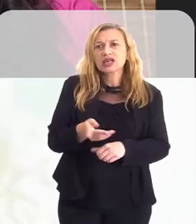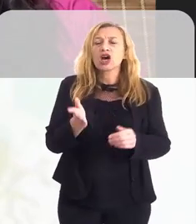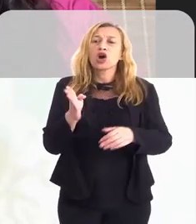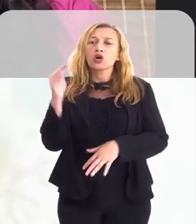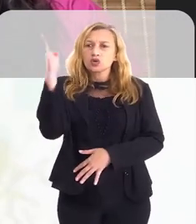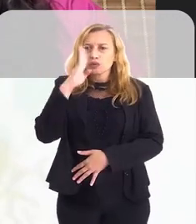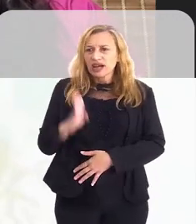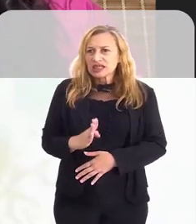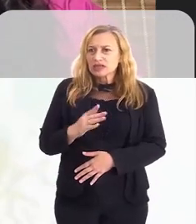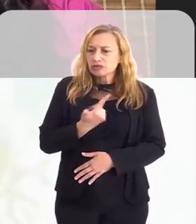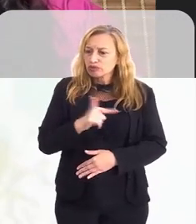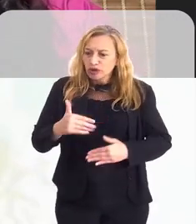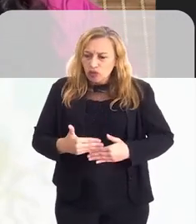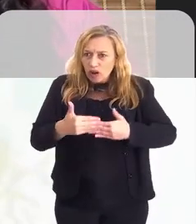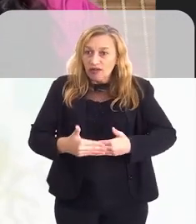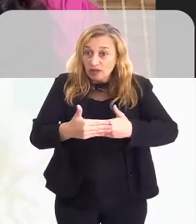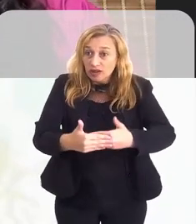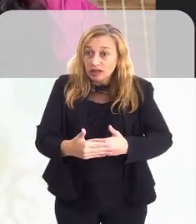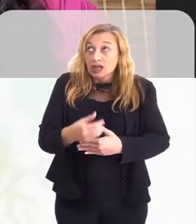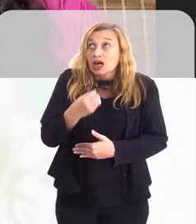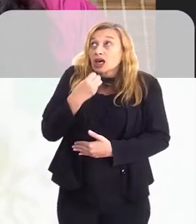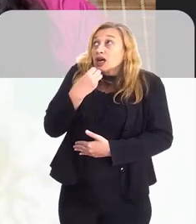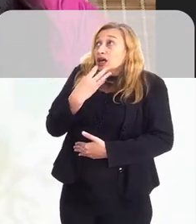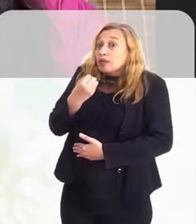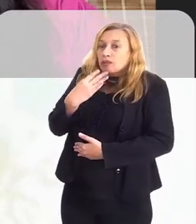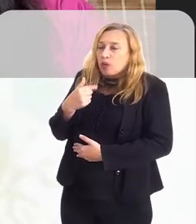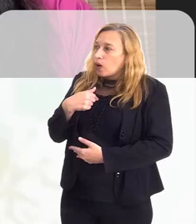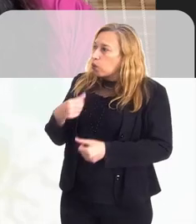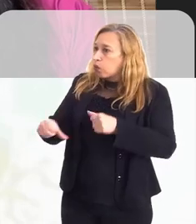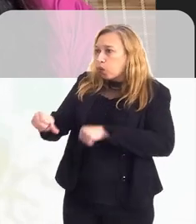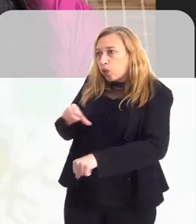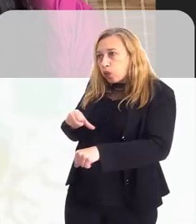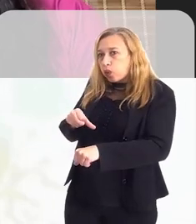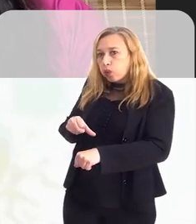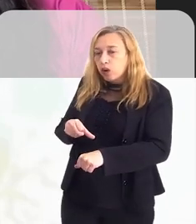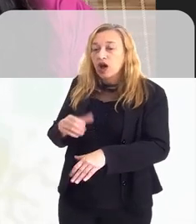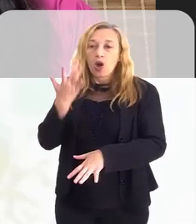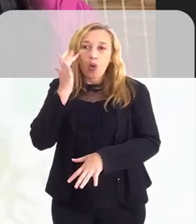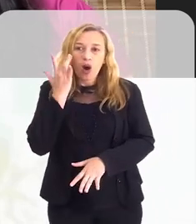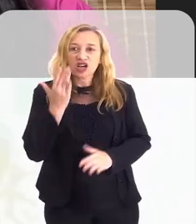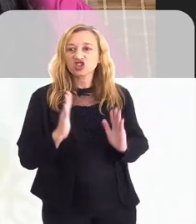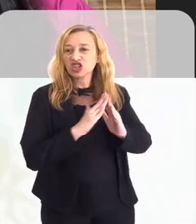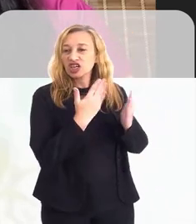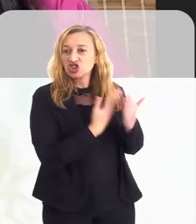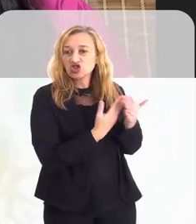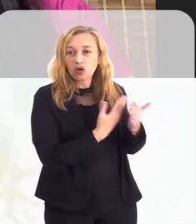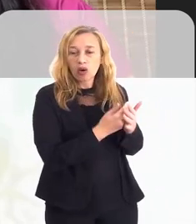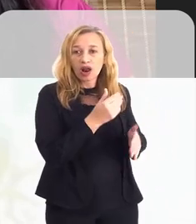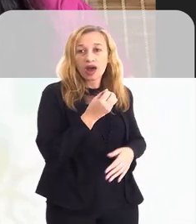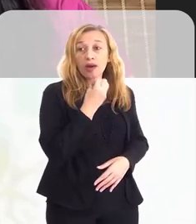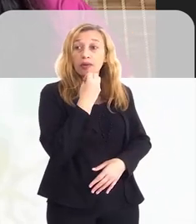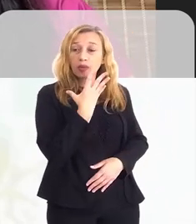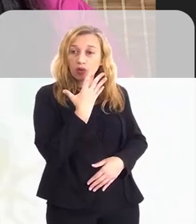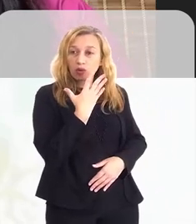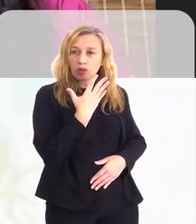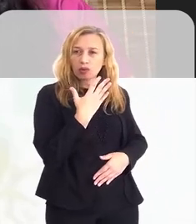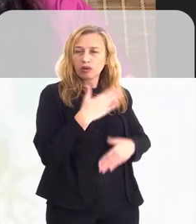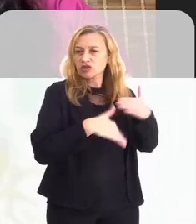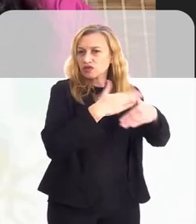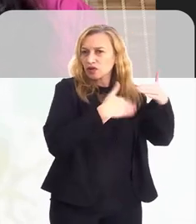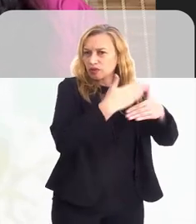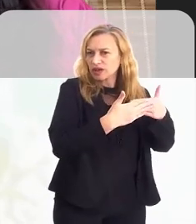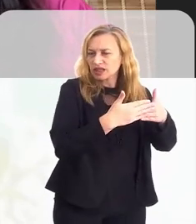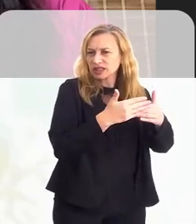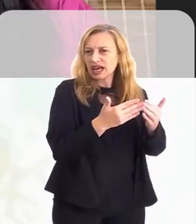No Brasil, não houve um avanço, e que bom, porque eu também sou contrário a essa perspectiva. Acho que a escola, ela é enriquecedora da experiência